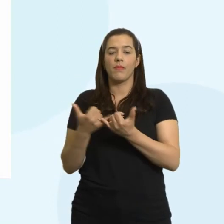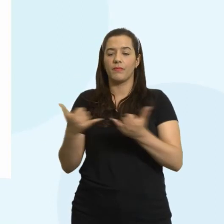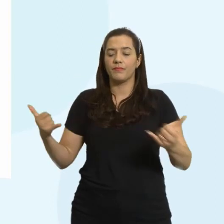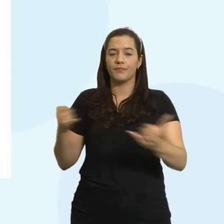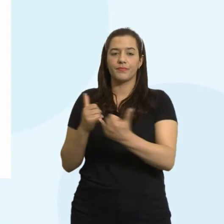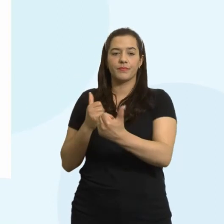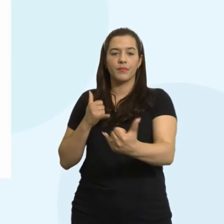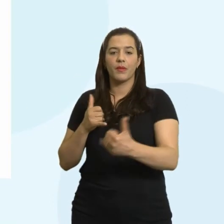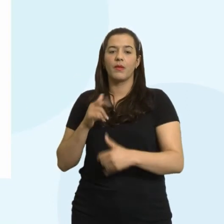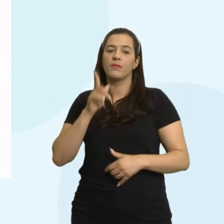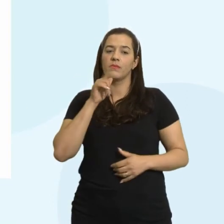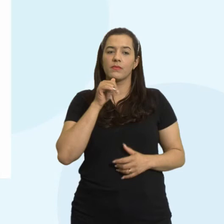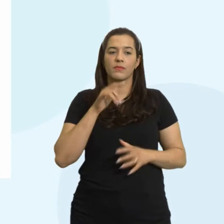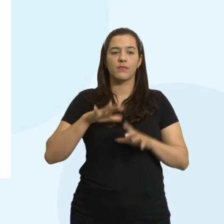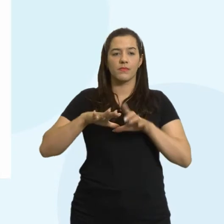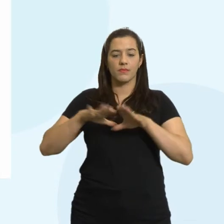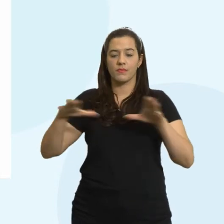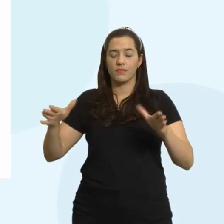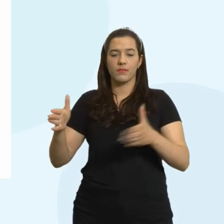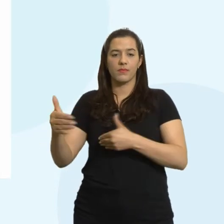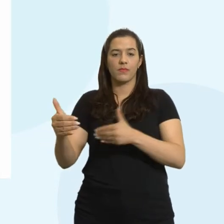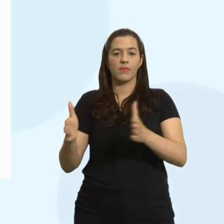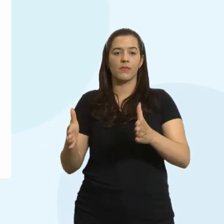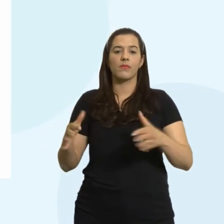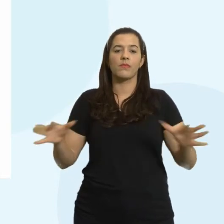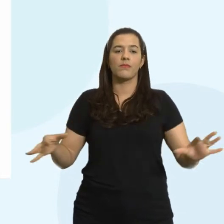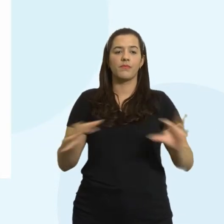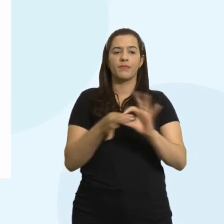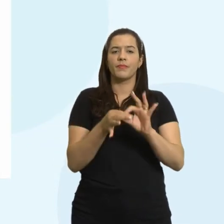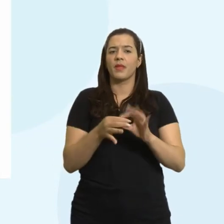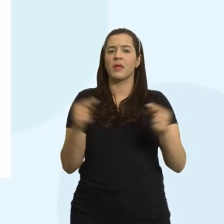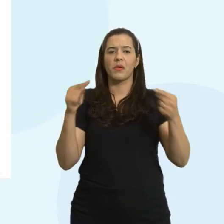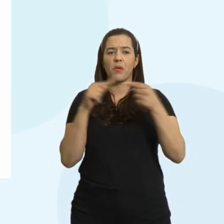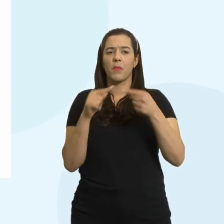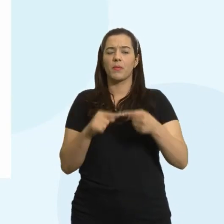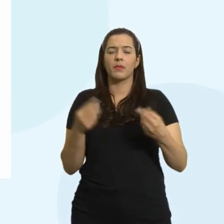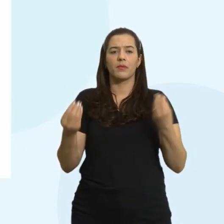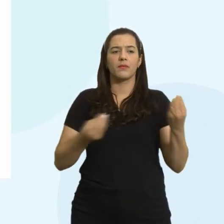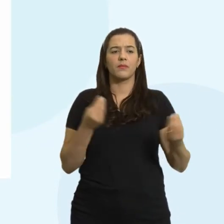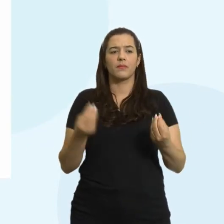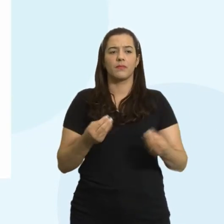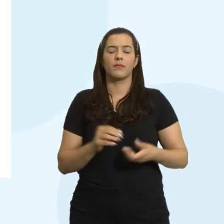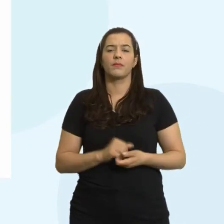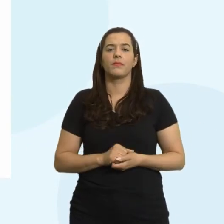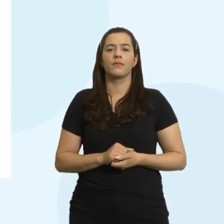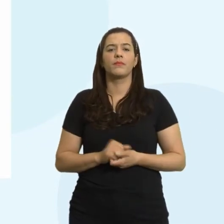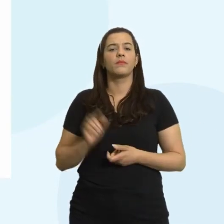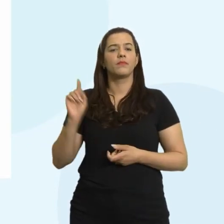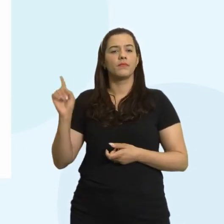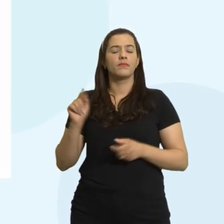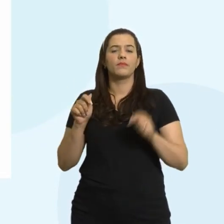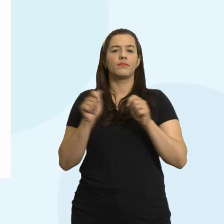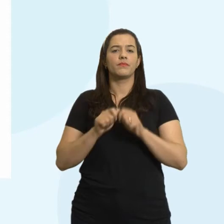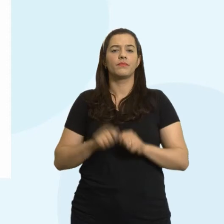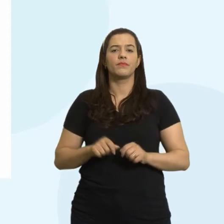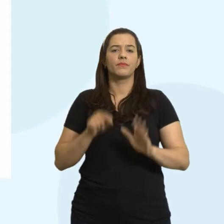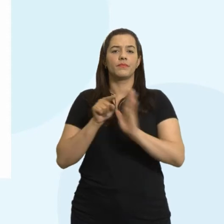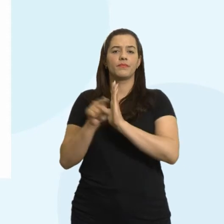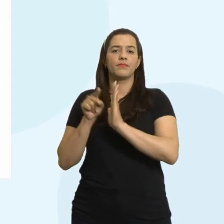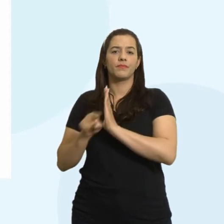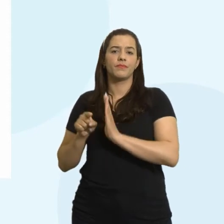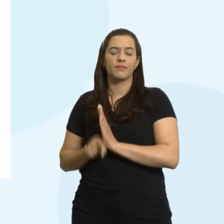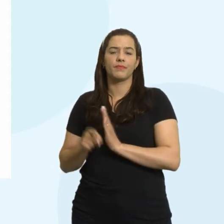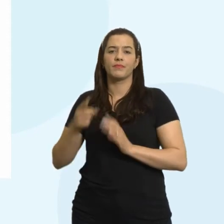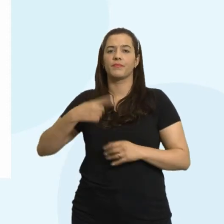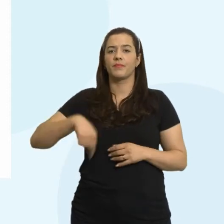será que a produção de sal tem a ver com as ligações iônicas? Quando a gente faz esse tipo de questionamento, a gente pode